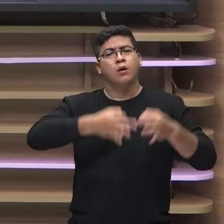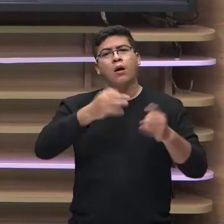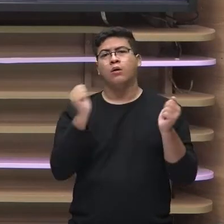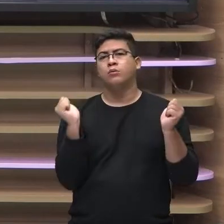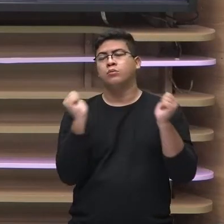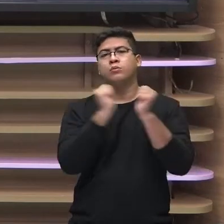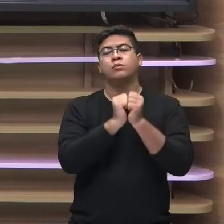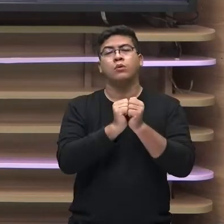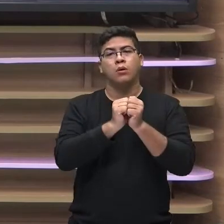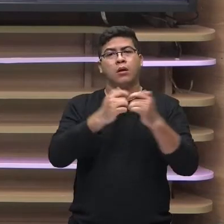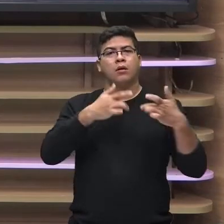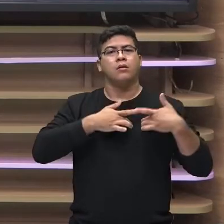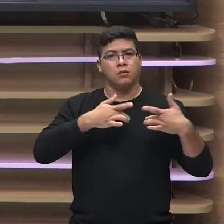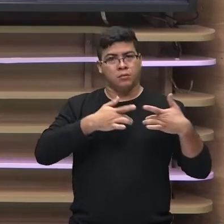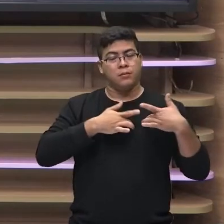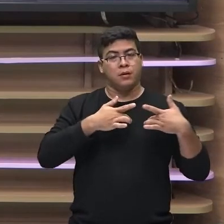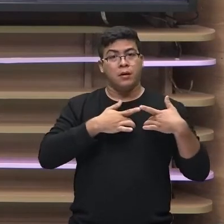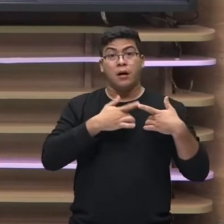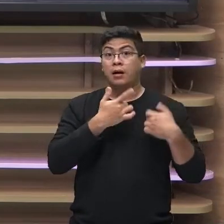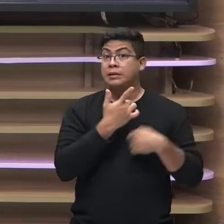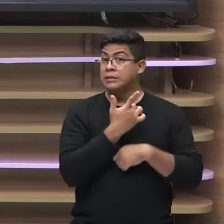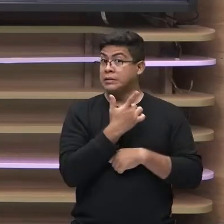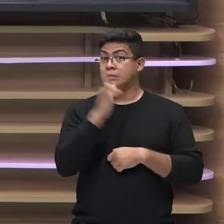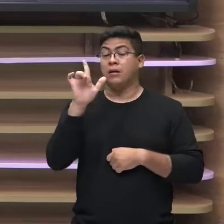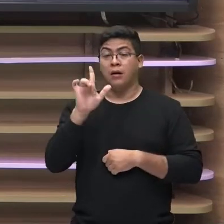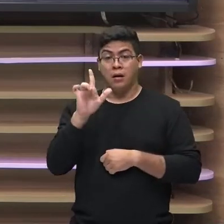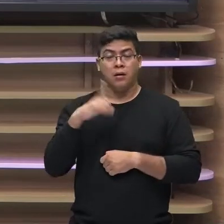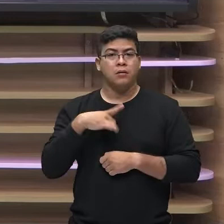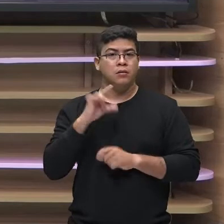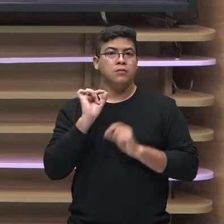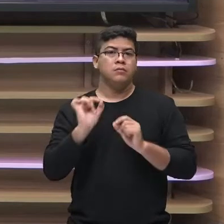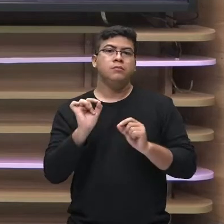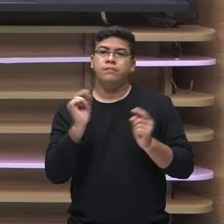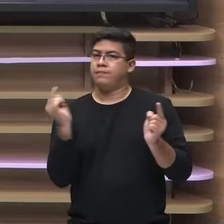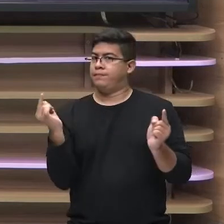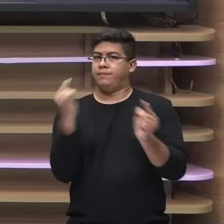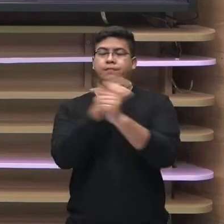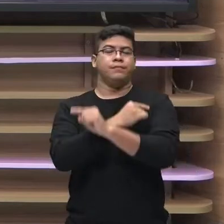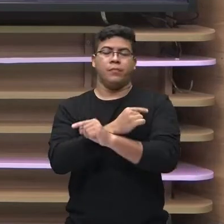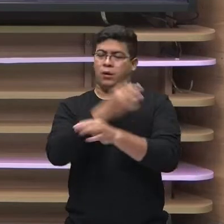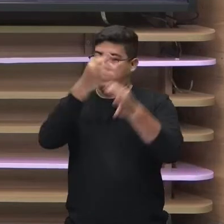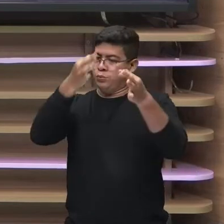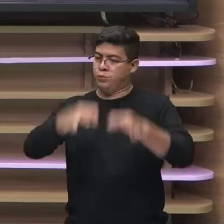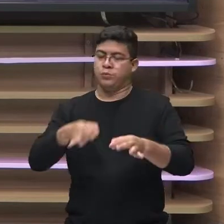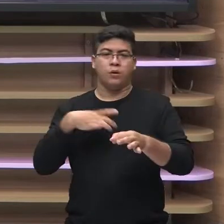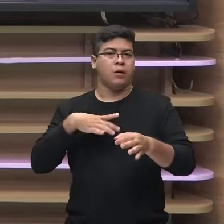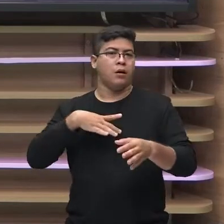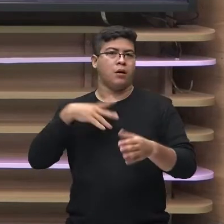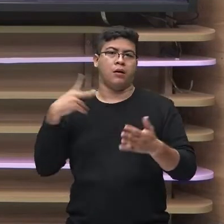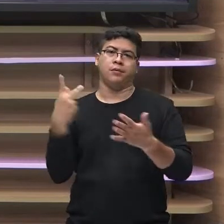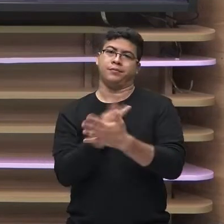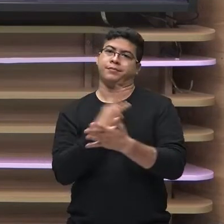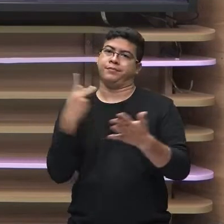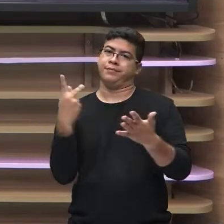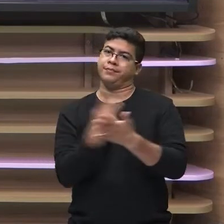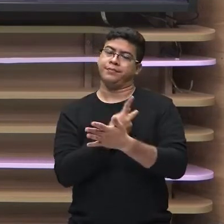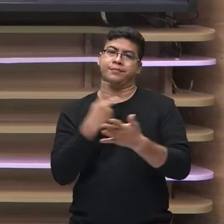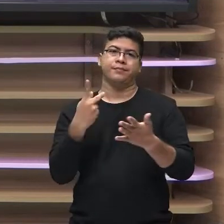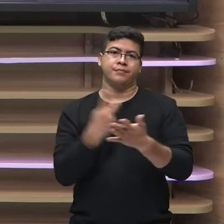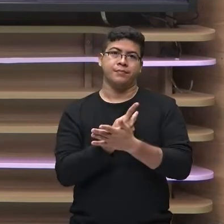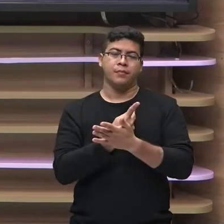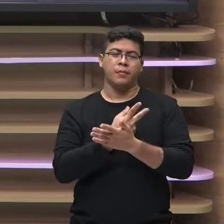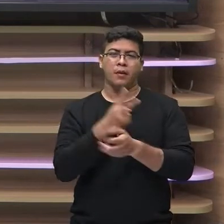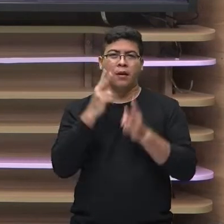com compaixão. Caso contrário, ela não se torna uma verdadeira justiça. Olha como a ética judaica é muito